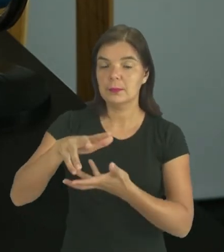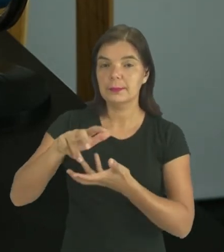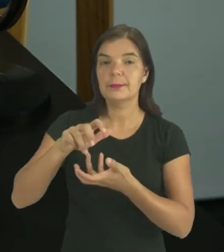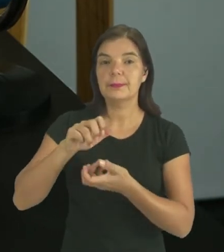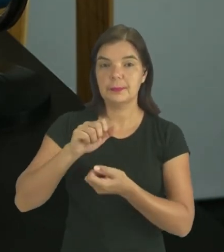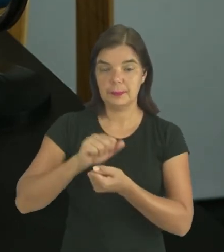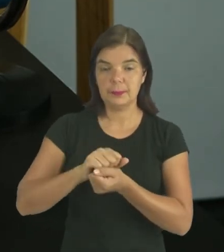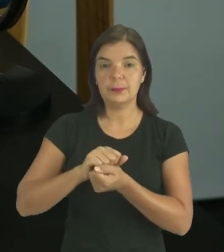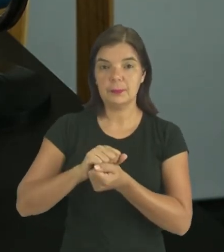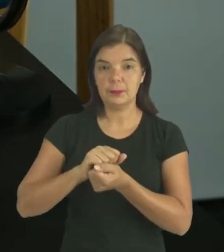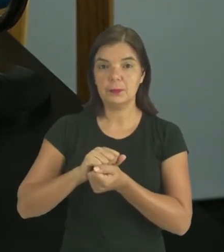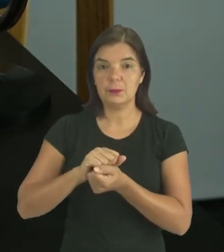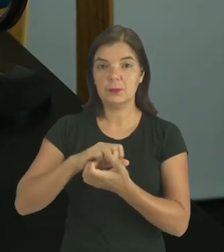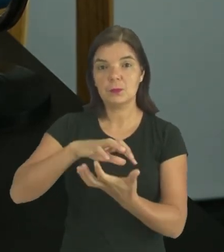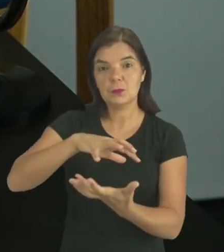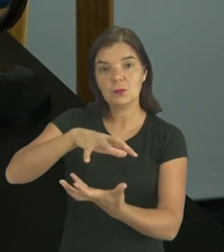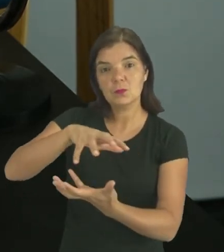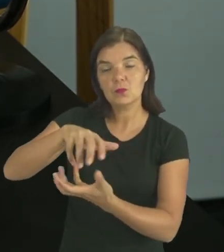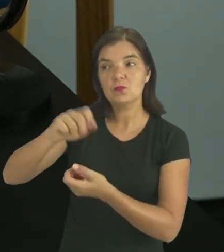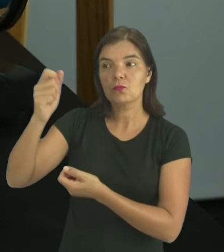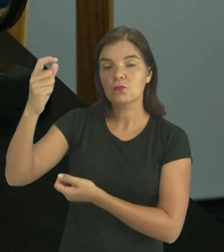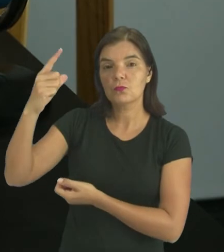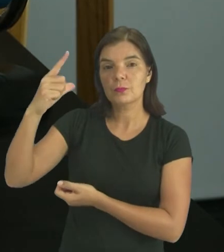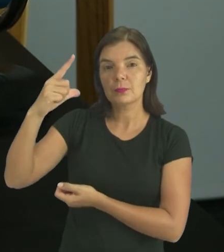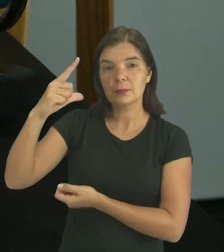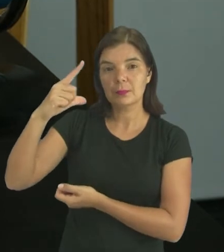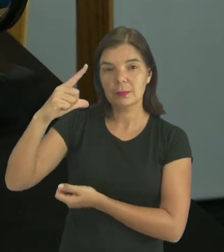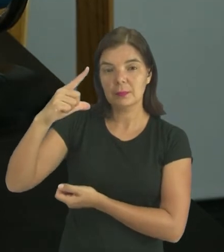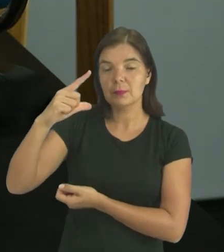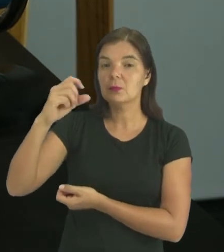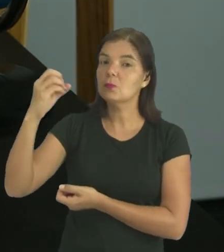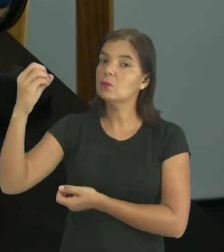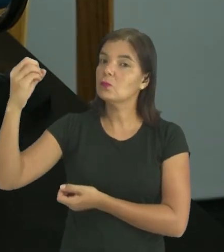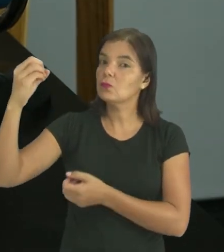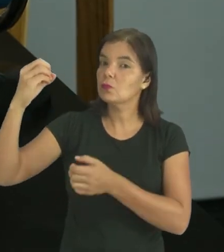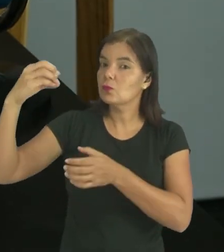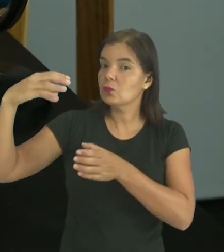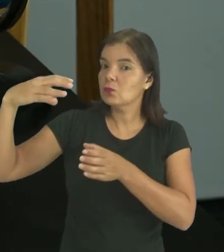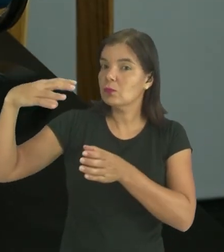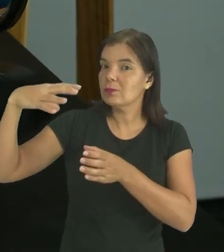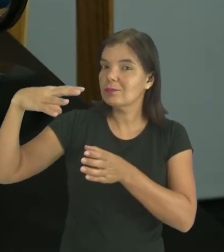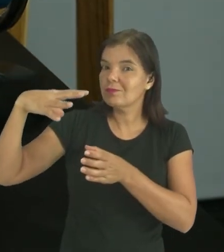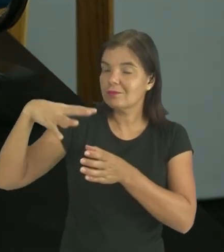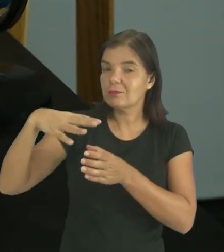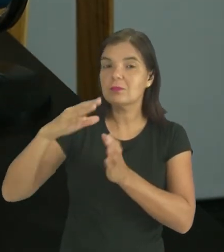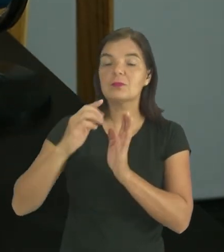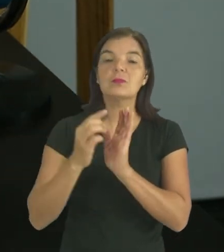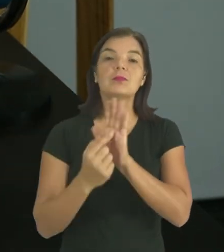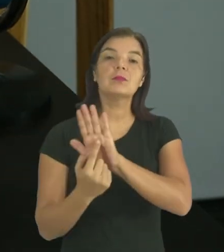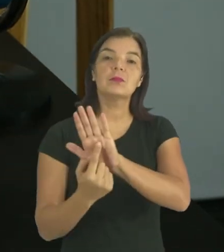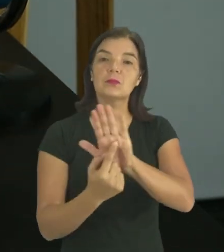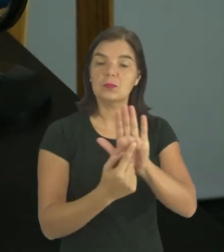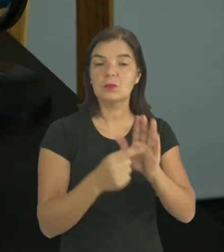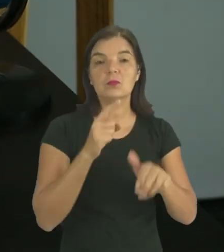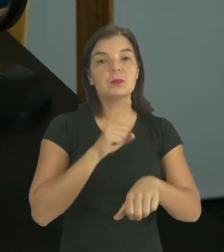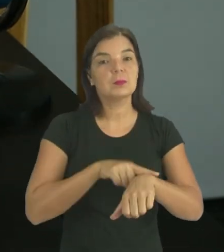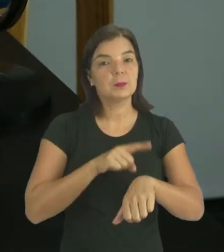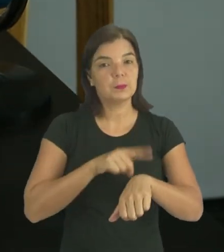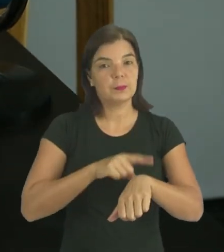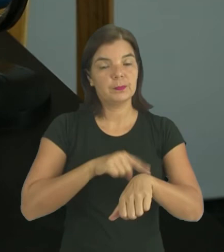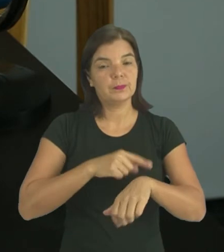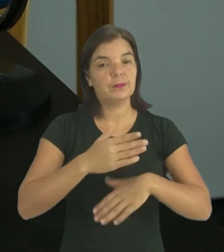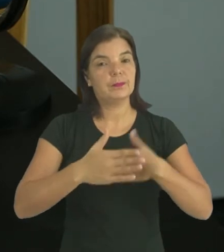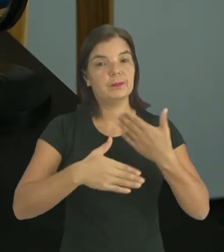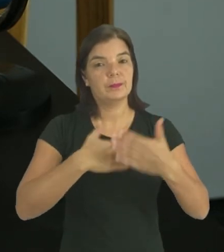ela vai se movimentando e o Sol vai projetando na haste e vai mostrando a hora ao